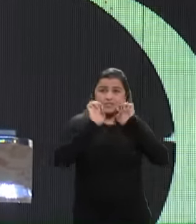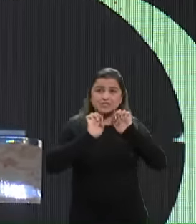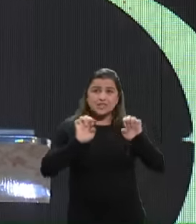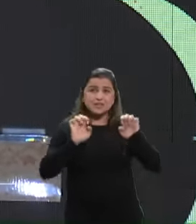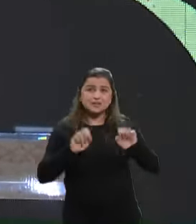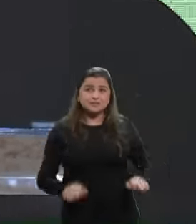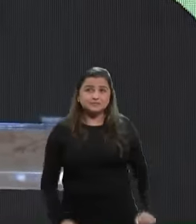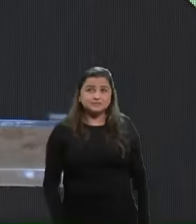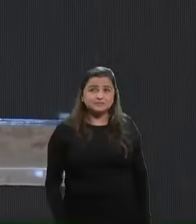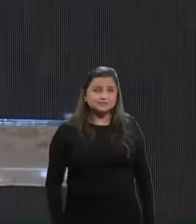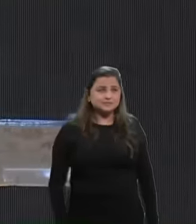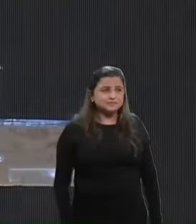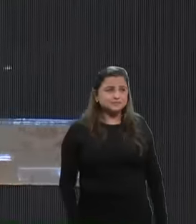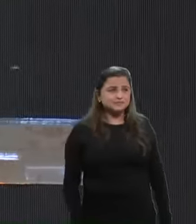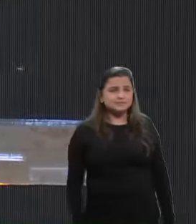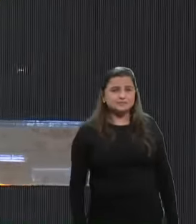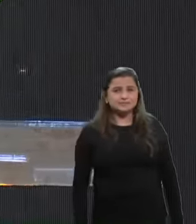por tua sangue,